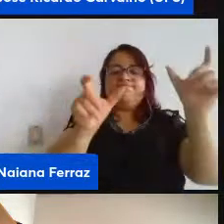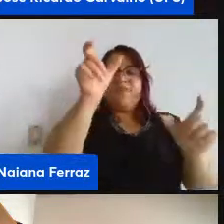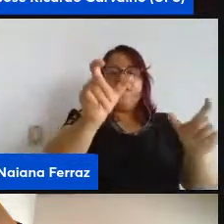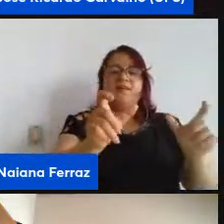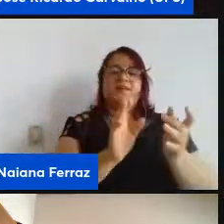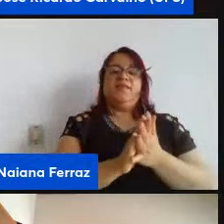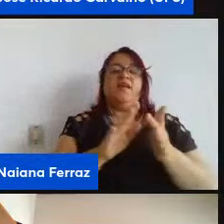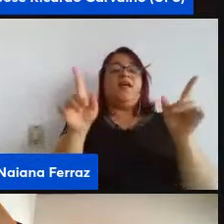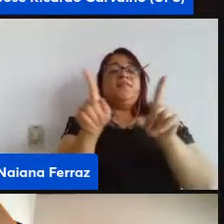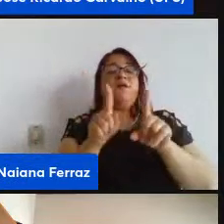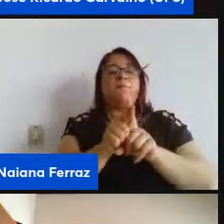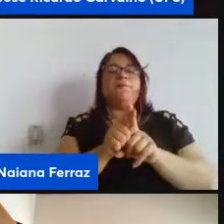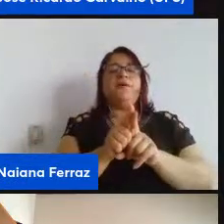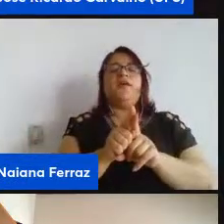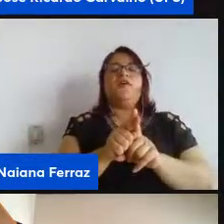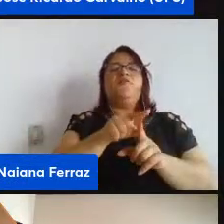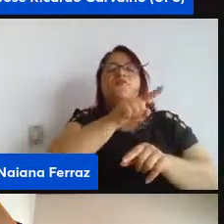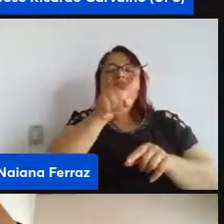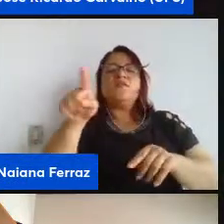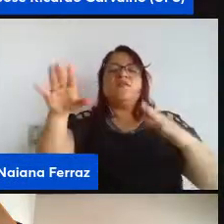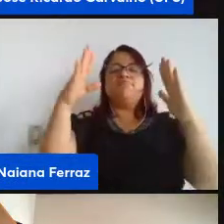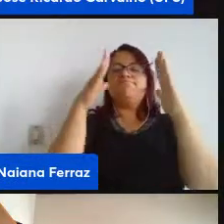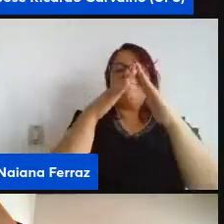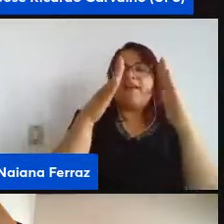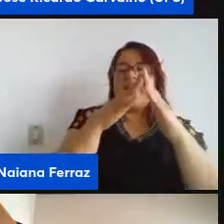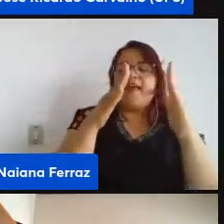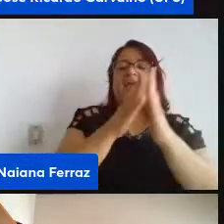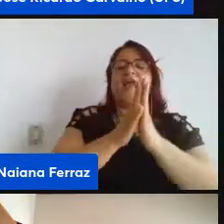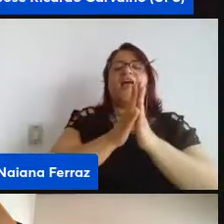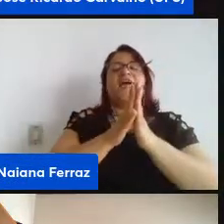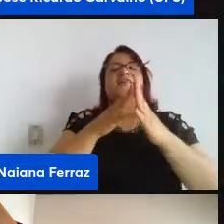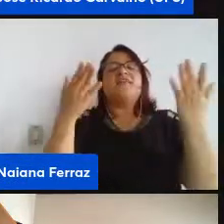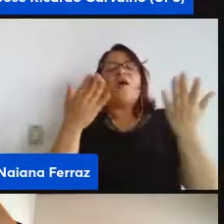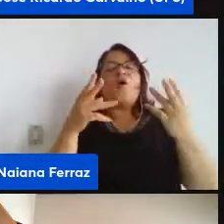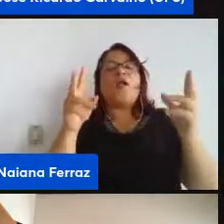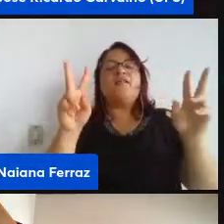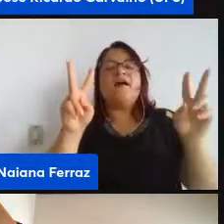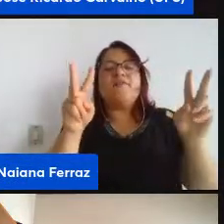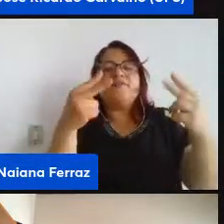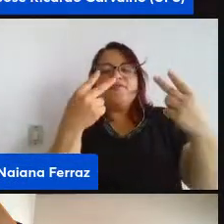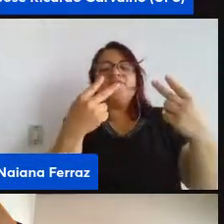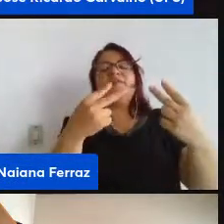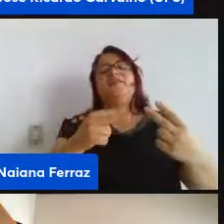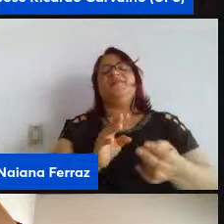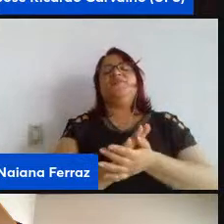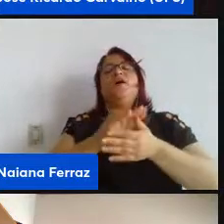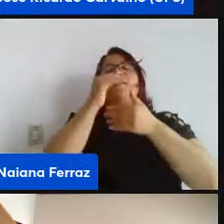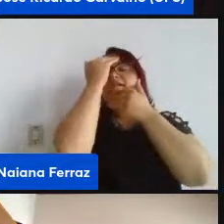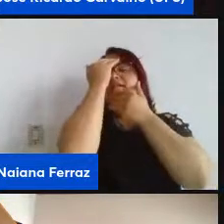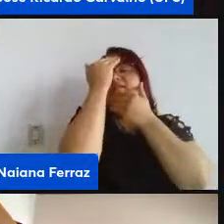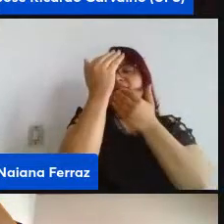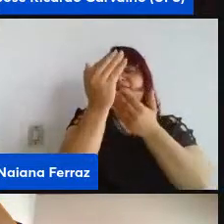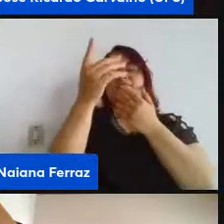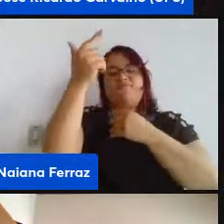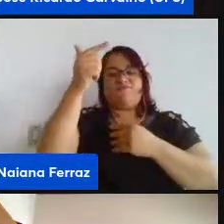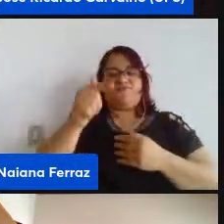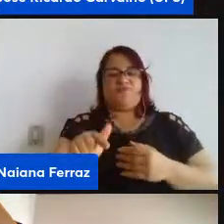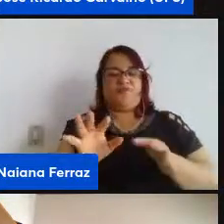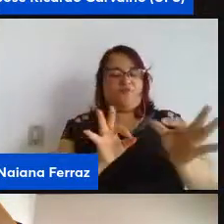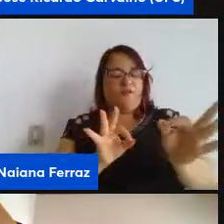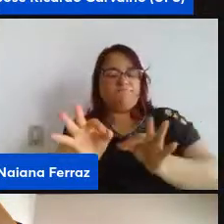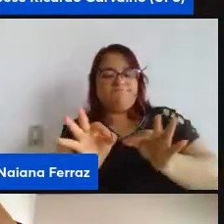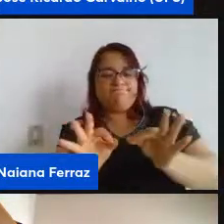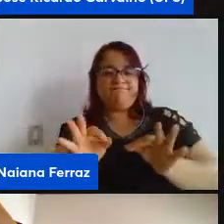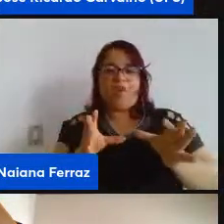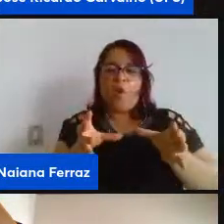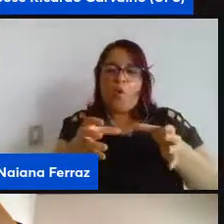ouvindo ainda agora, com paciência, e agradecer novamente a organização